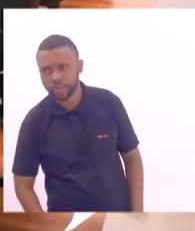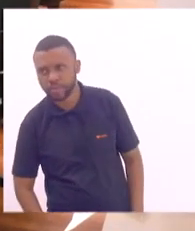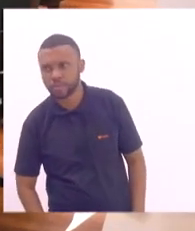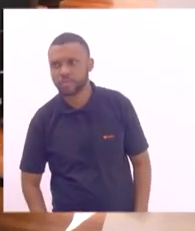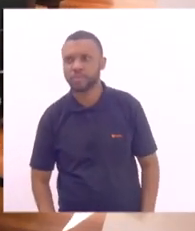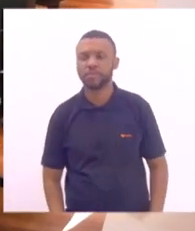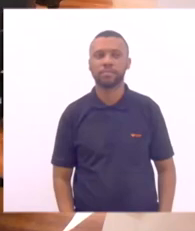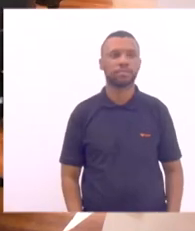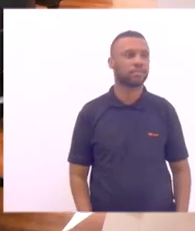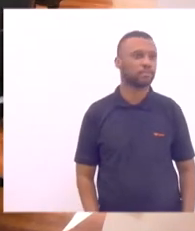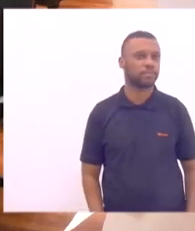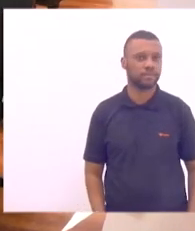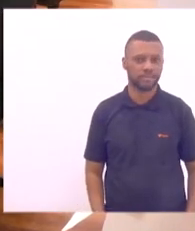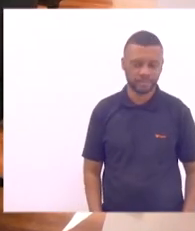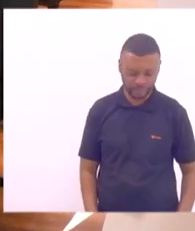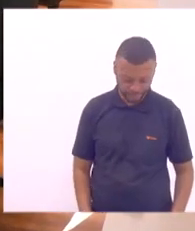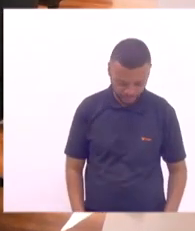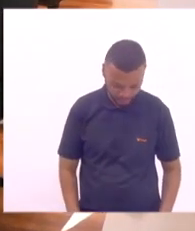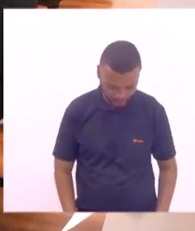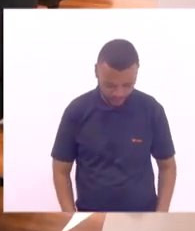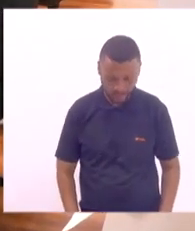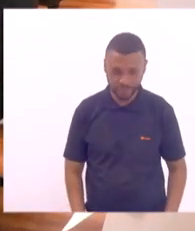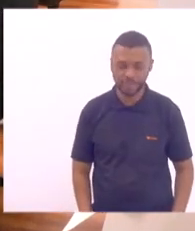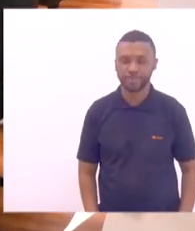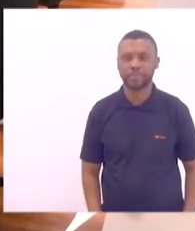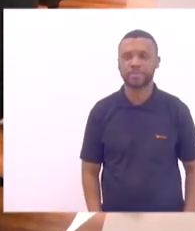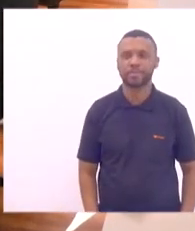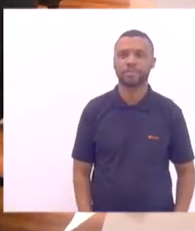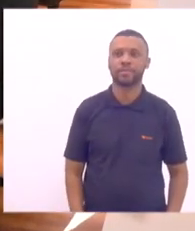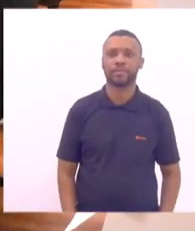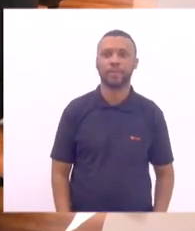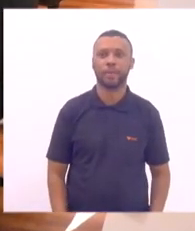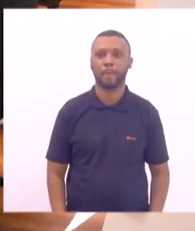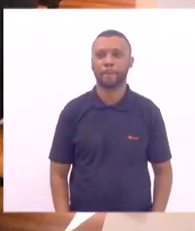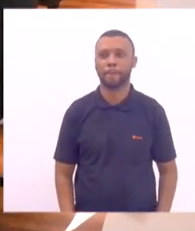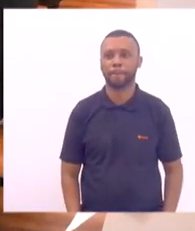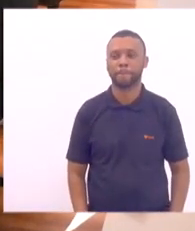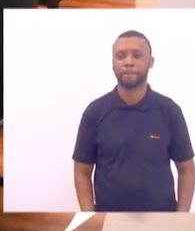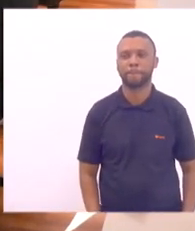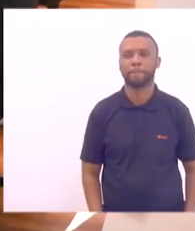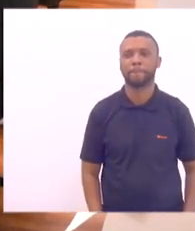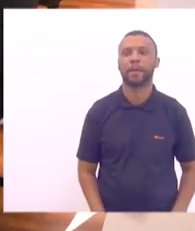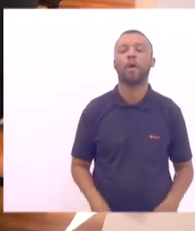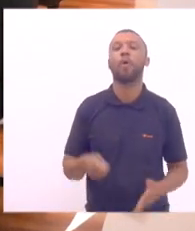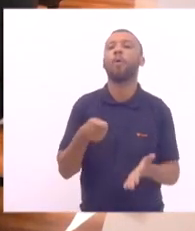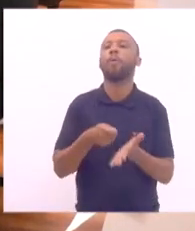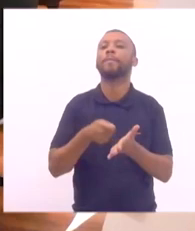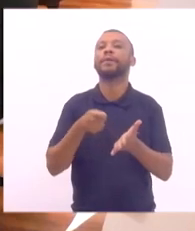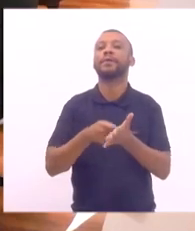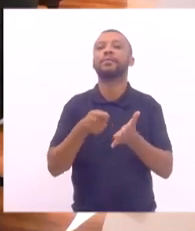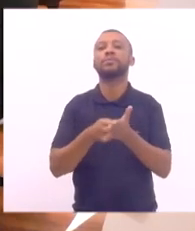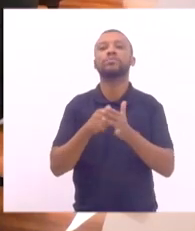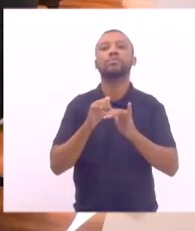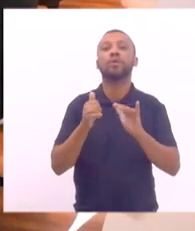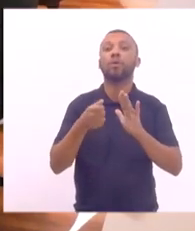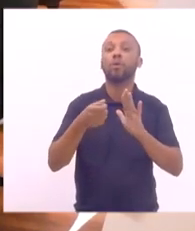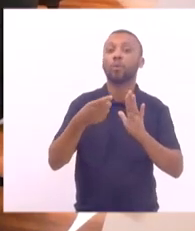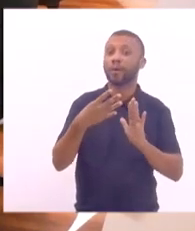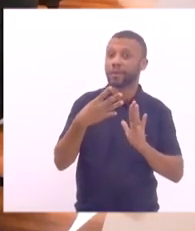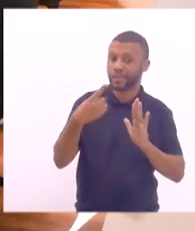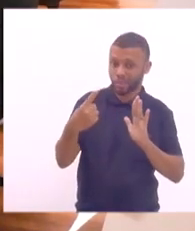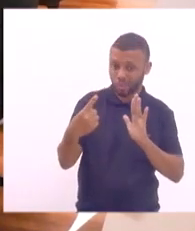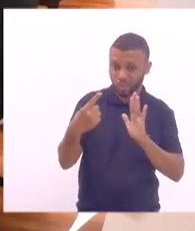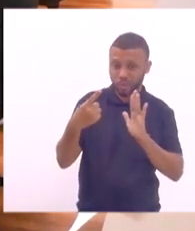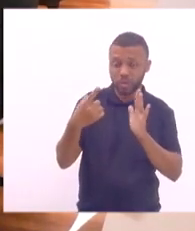Eu deixa vi isso em mim, pelo amor de Deus. Não, é parcial, é a obrigação de fazer campanha. Então vamos manter o 41, que é